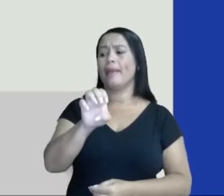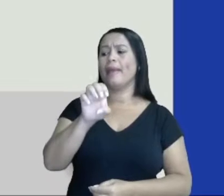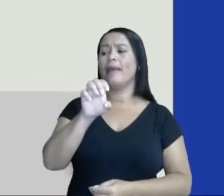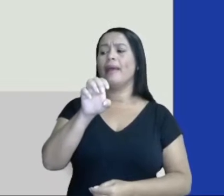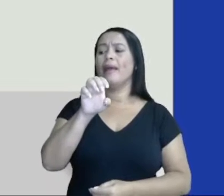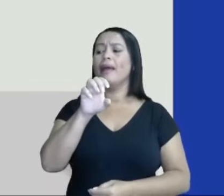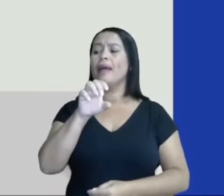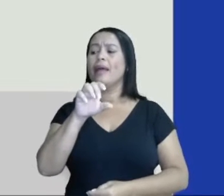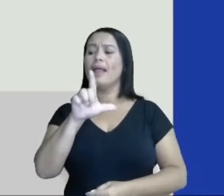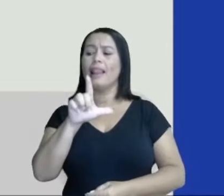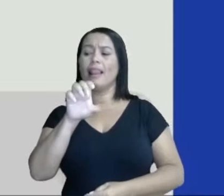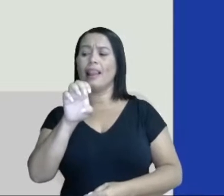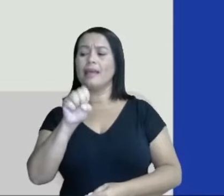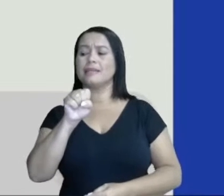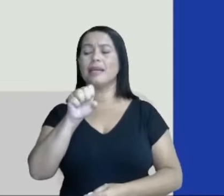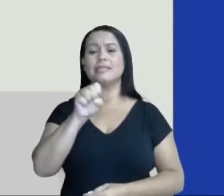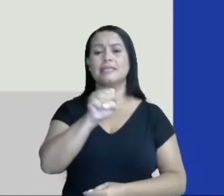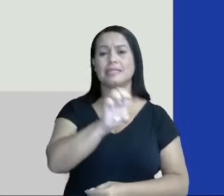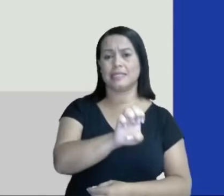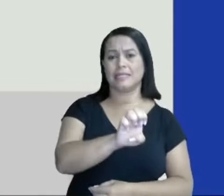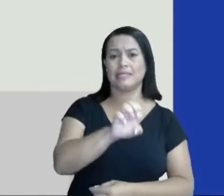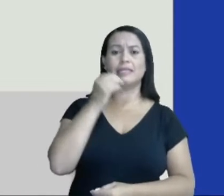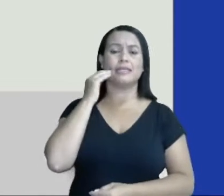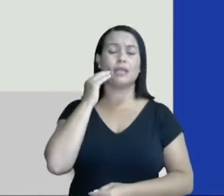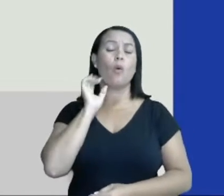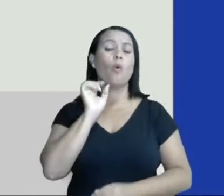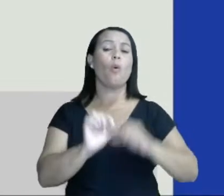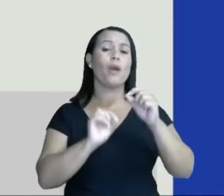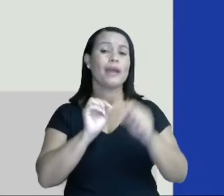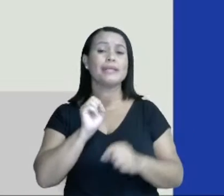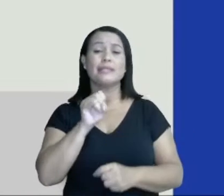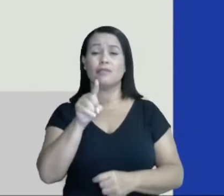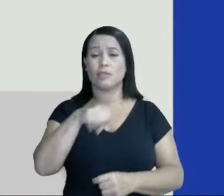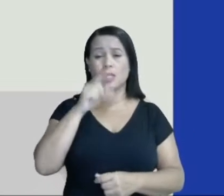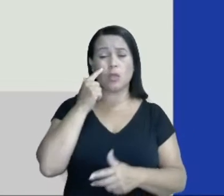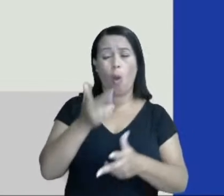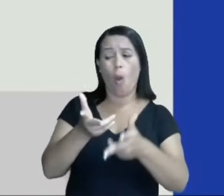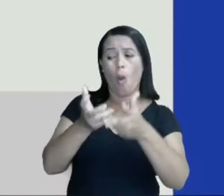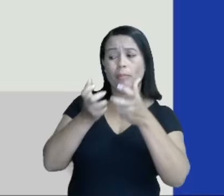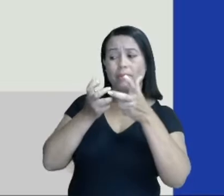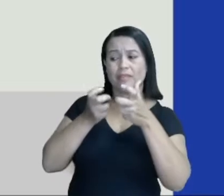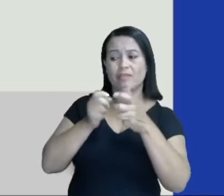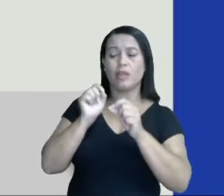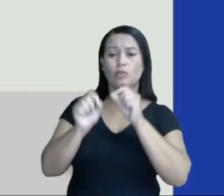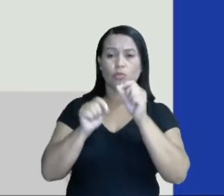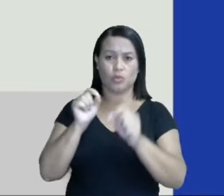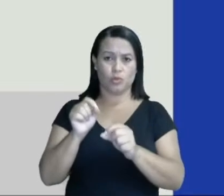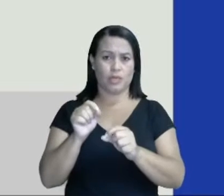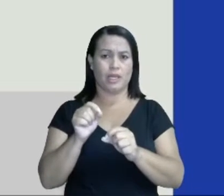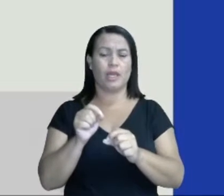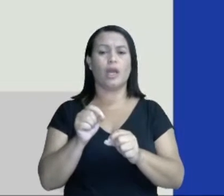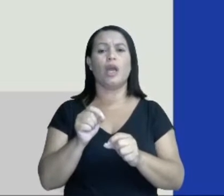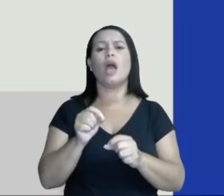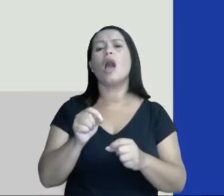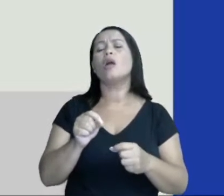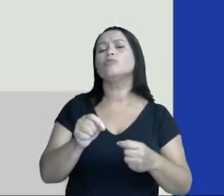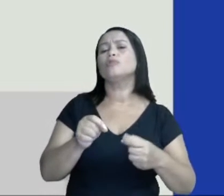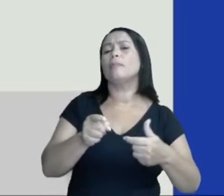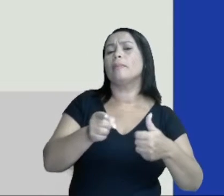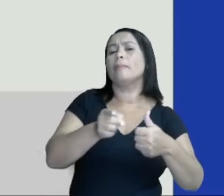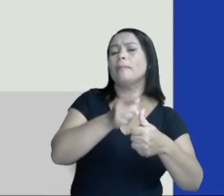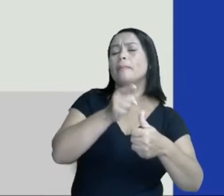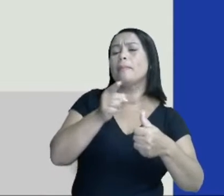se, nós, os, les e si. Então, se vocês observarem, os pronomes de primeira e